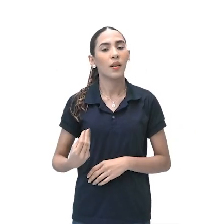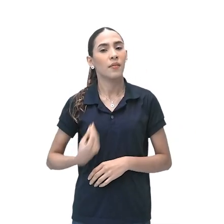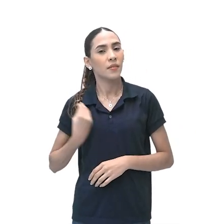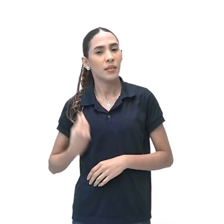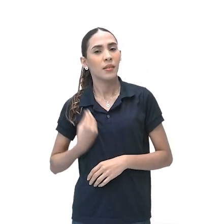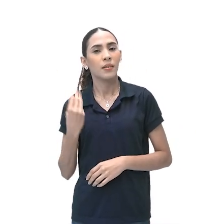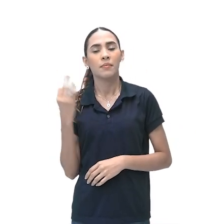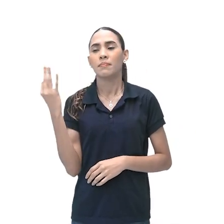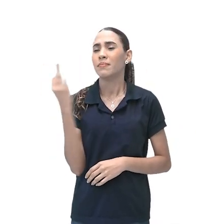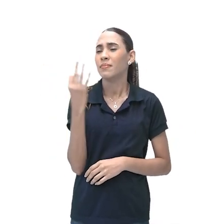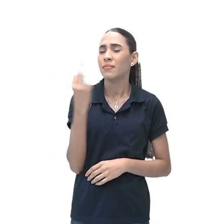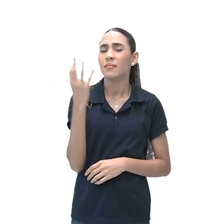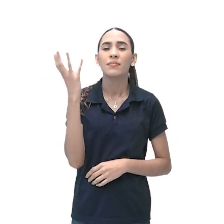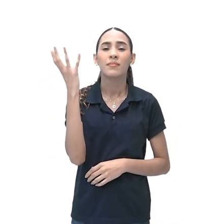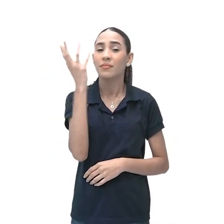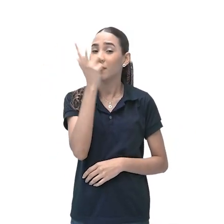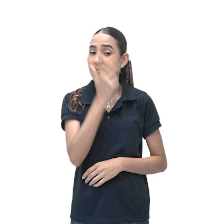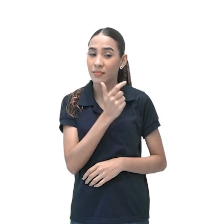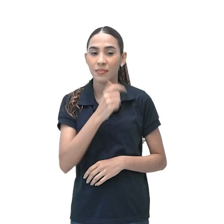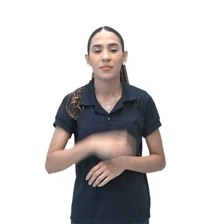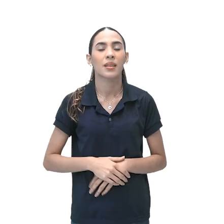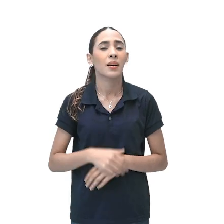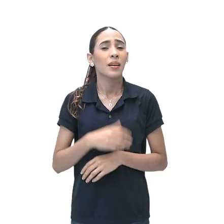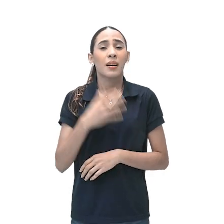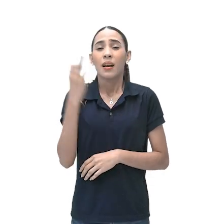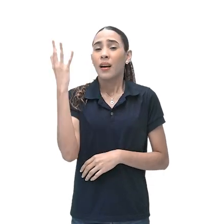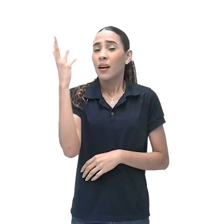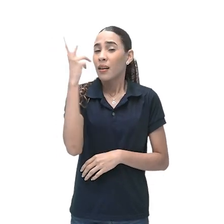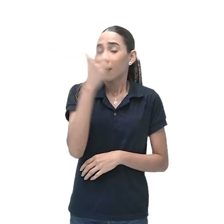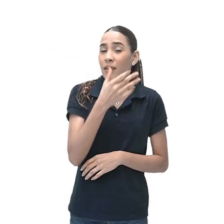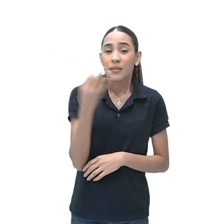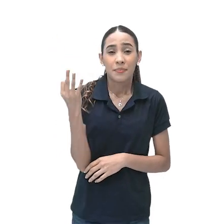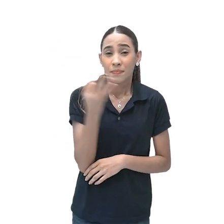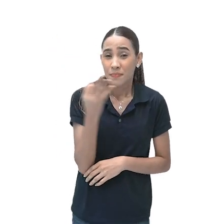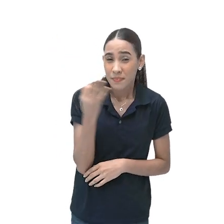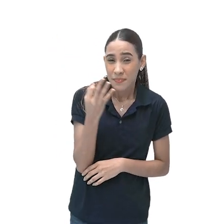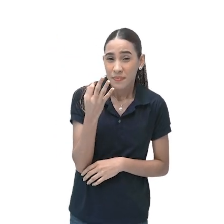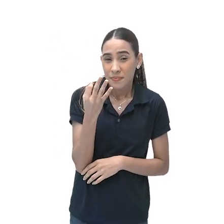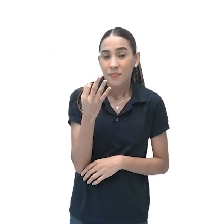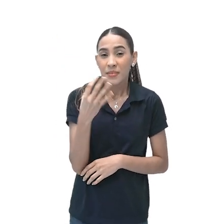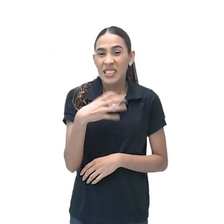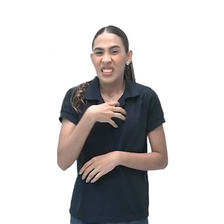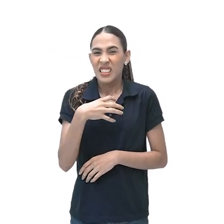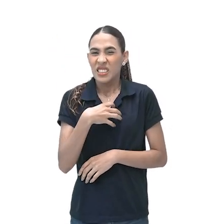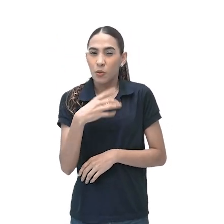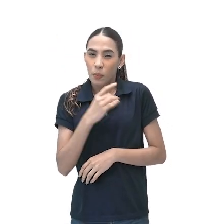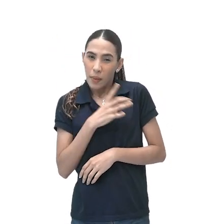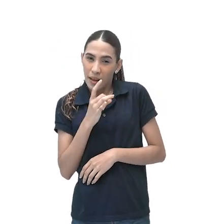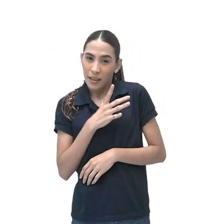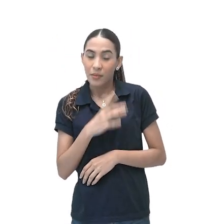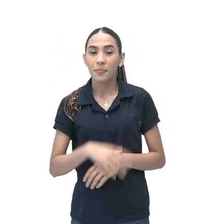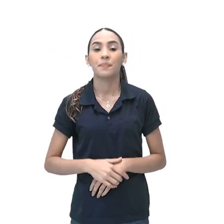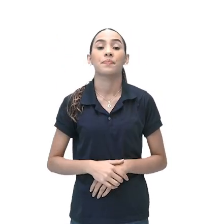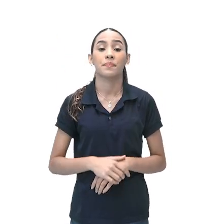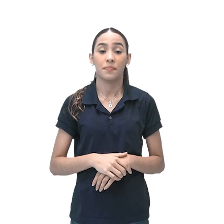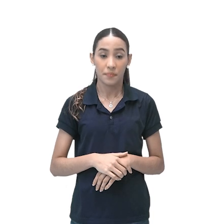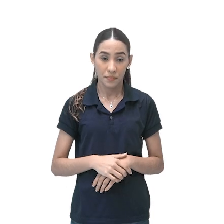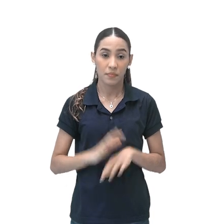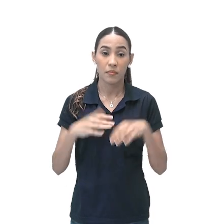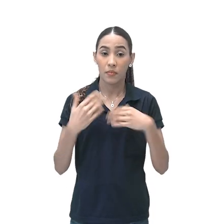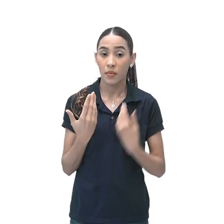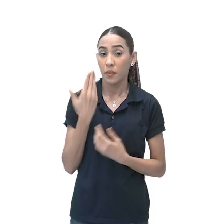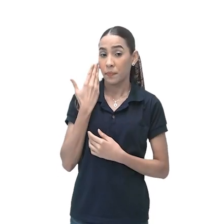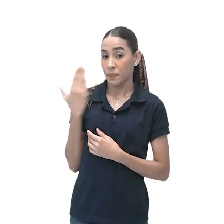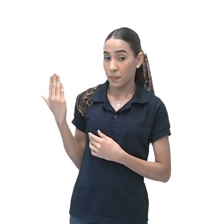vida é bela, tão bela que chega a dar medo. Então, observem que nesse momento em que